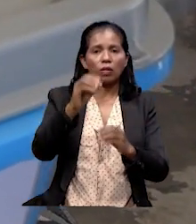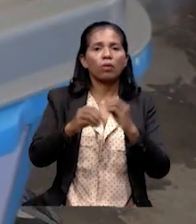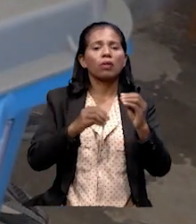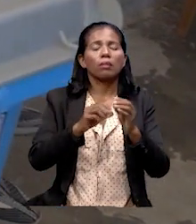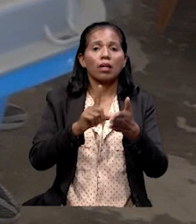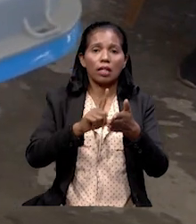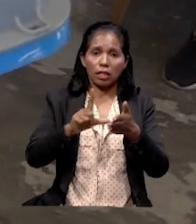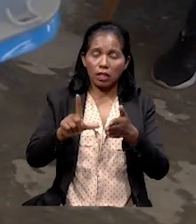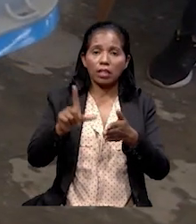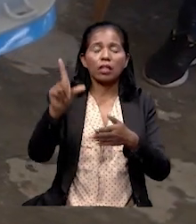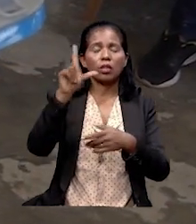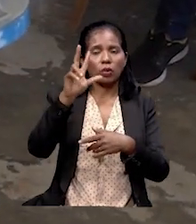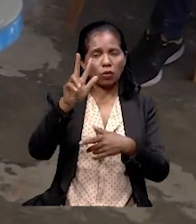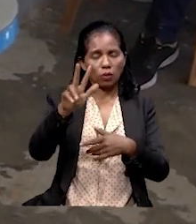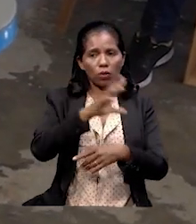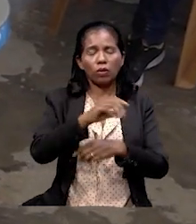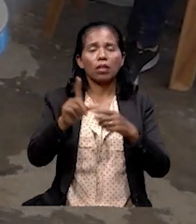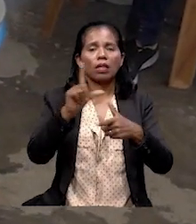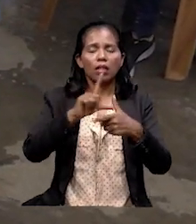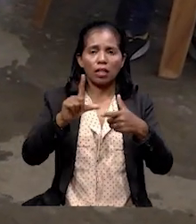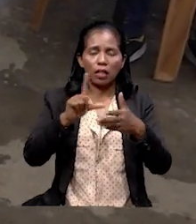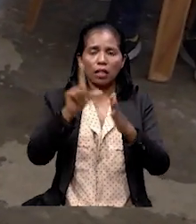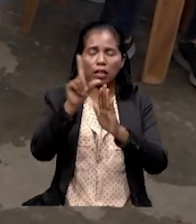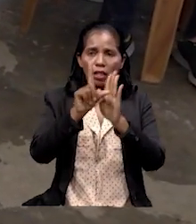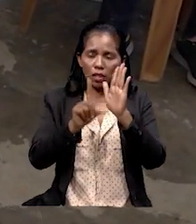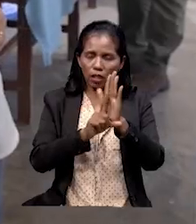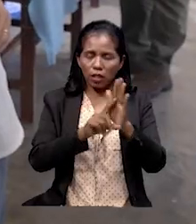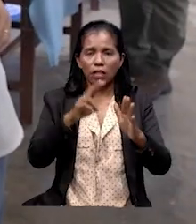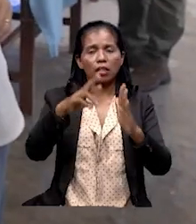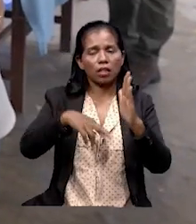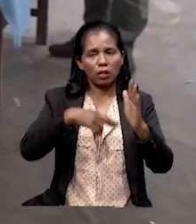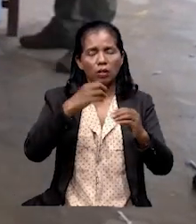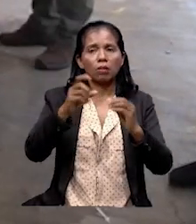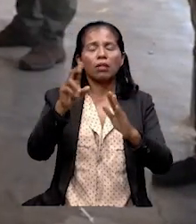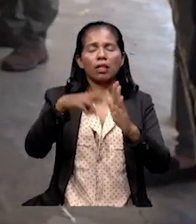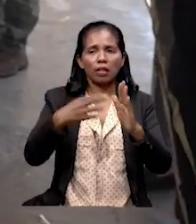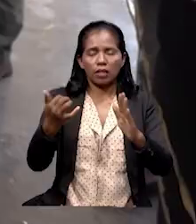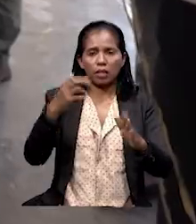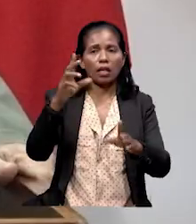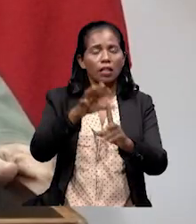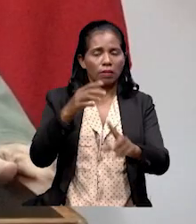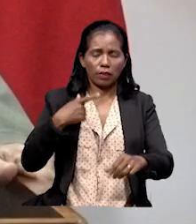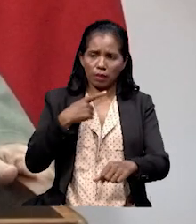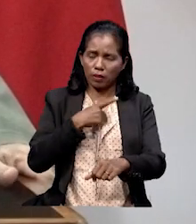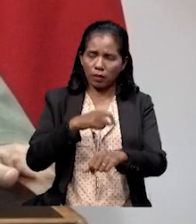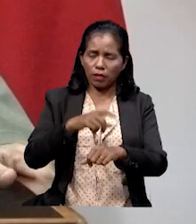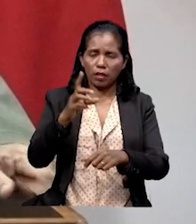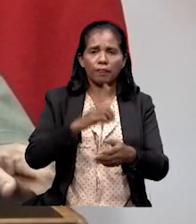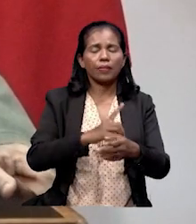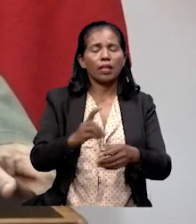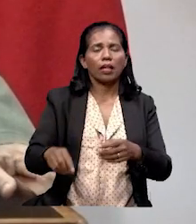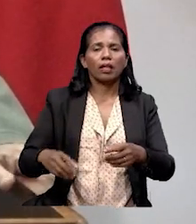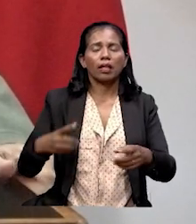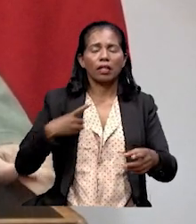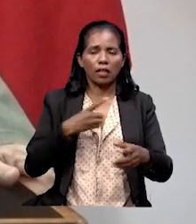Tolo Hateten, lei se regula com a regra Sira e eleição parlamentar, no a linha Hat Hateten, mandato deputado Sira